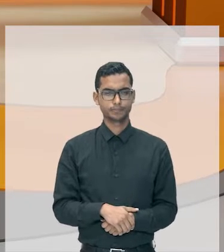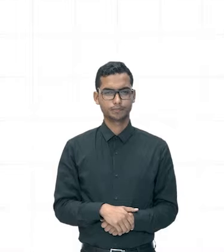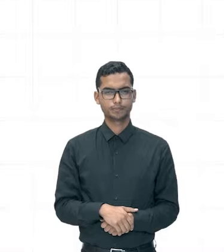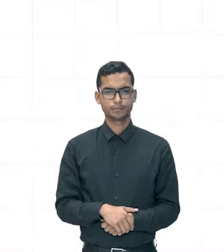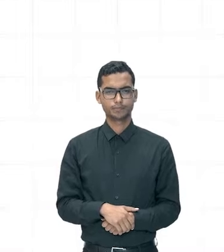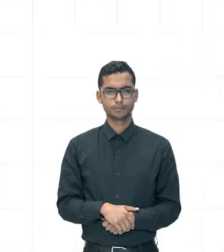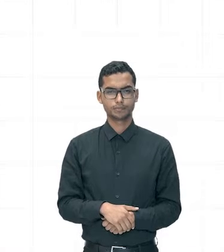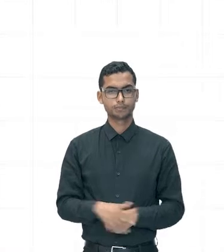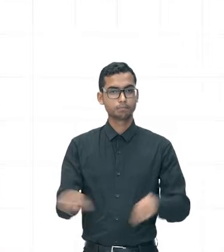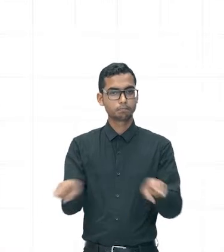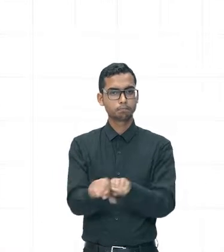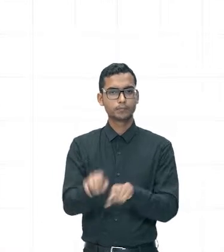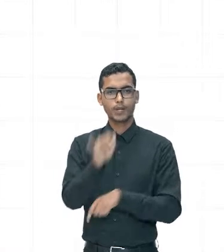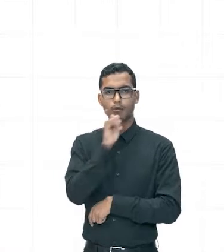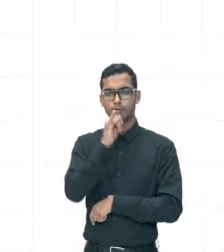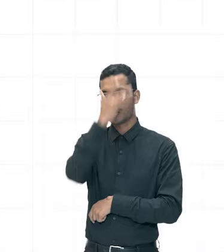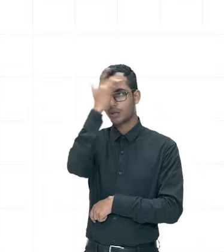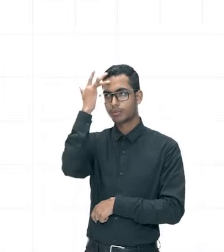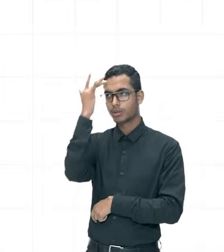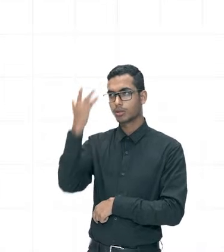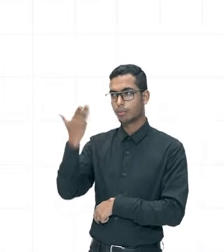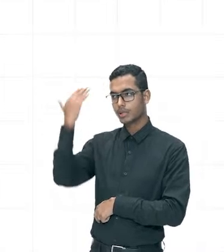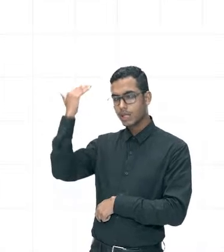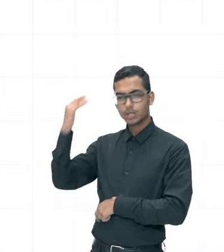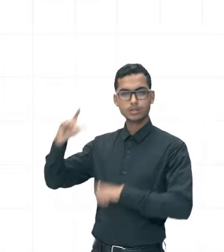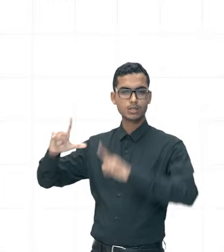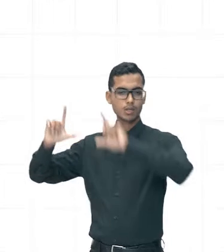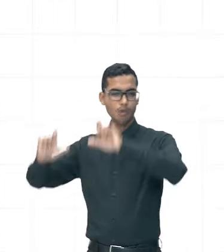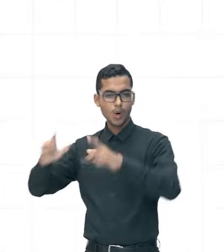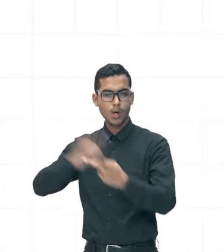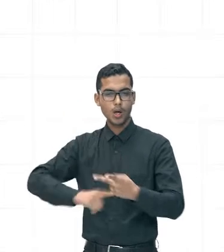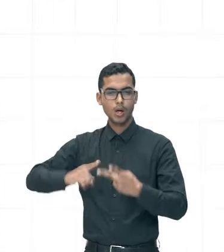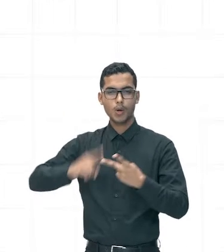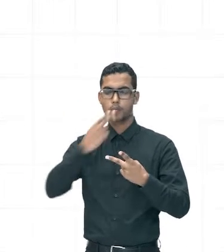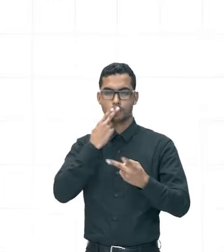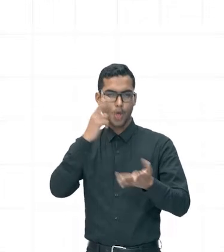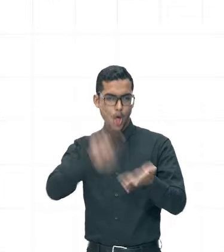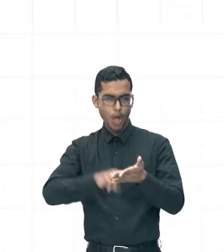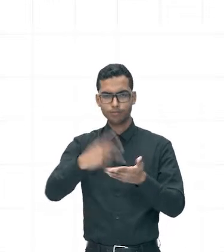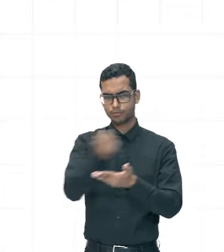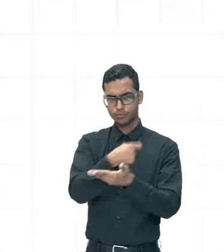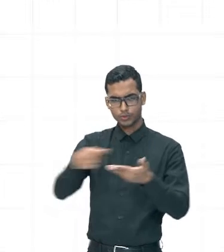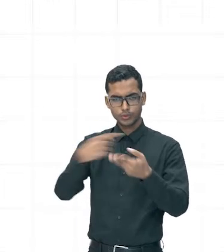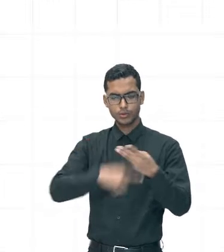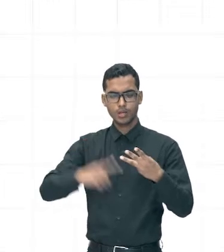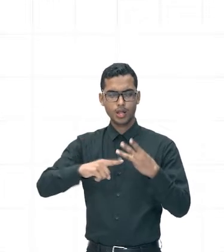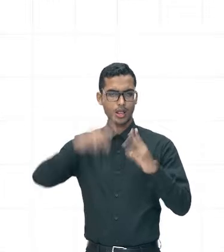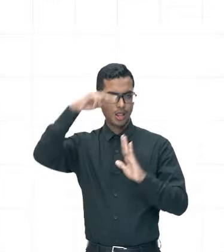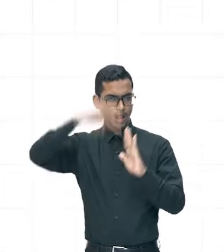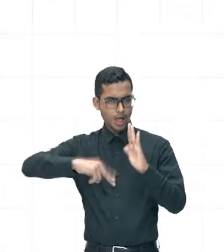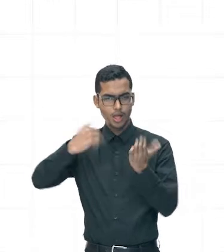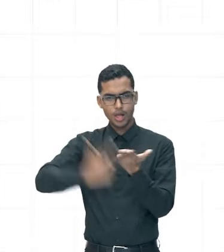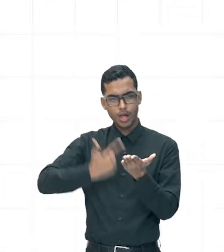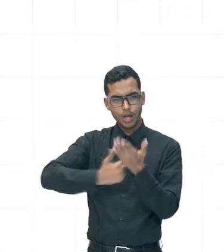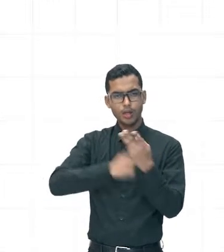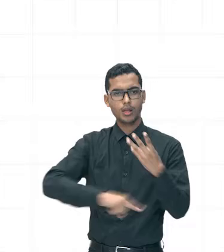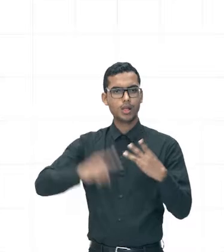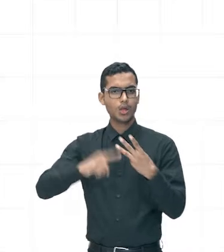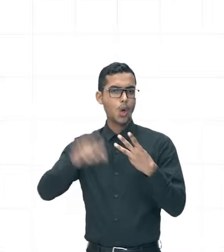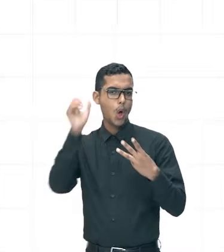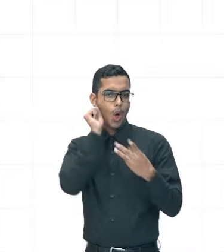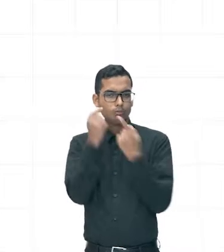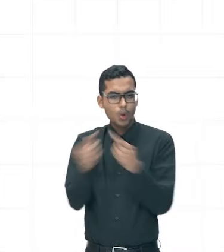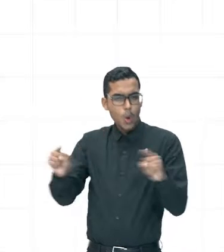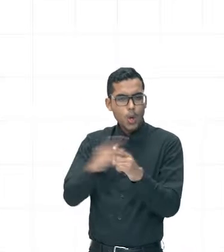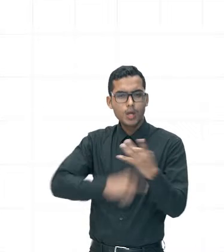tiraram fotos, escreveram cartas, as pessoas leem livros, ouvem músicas, criam objetos, pintam